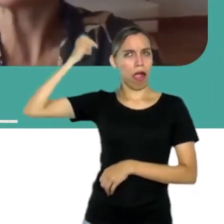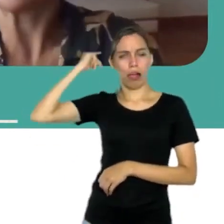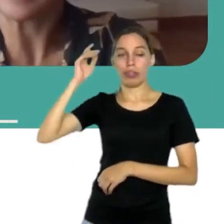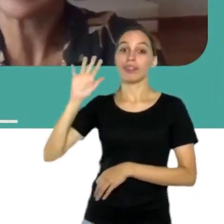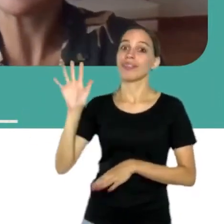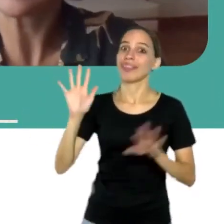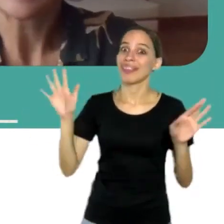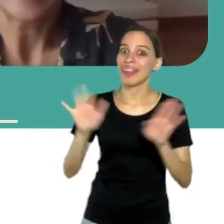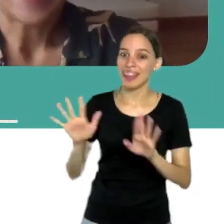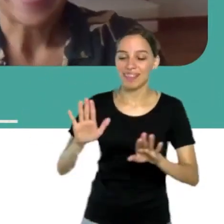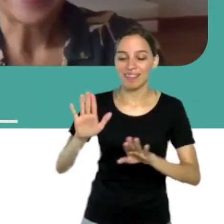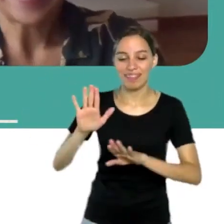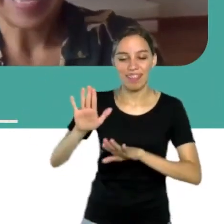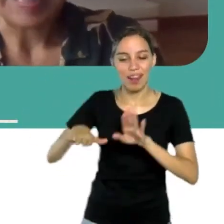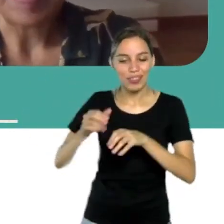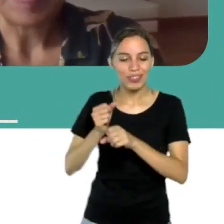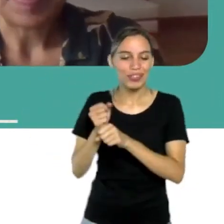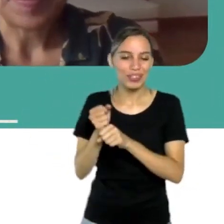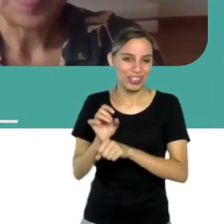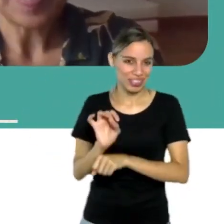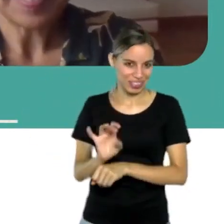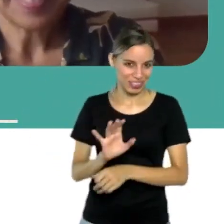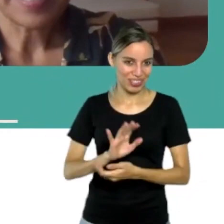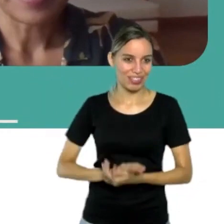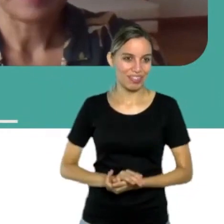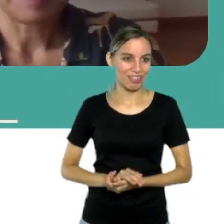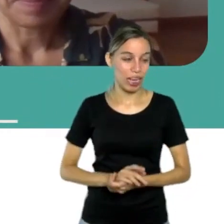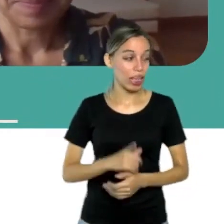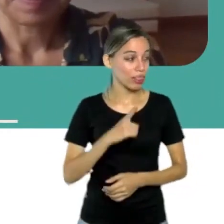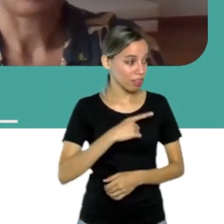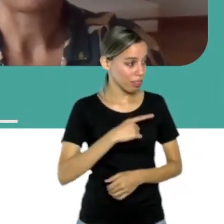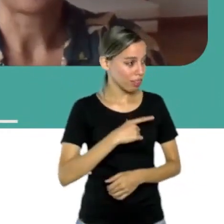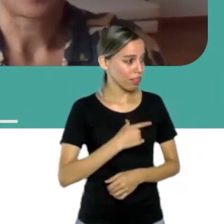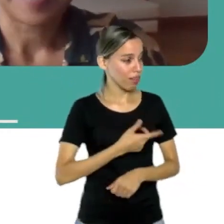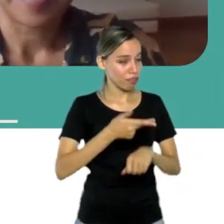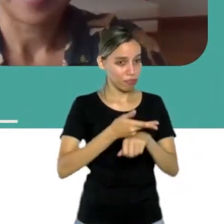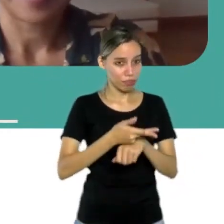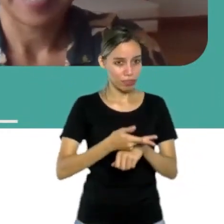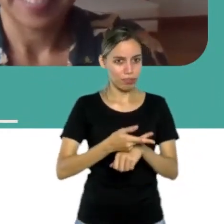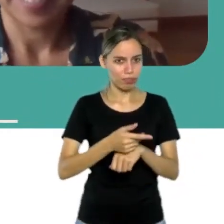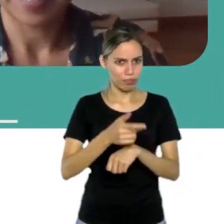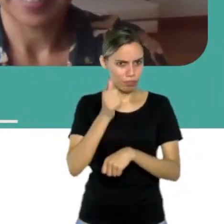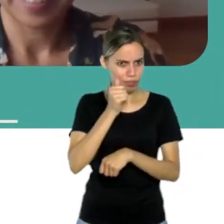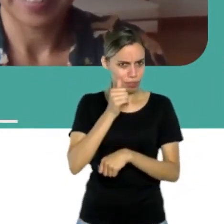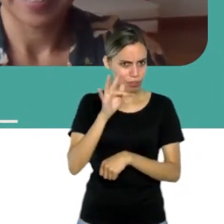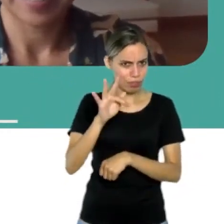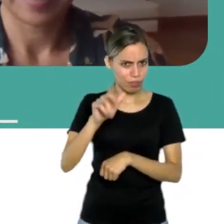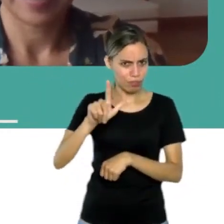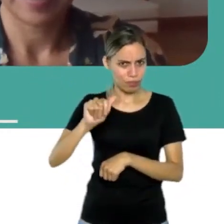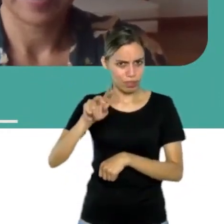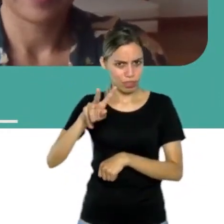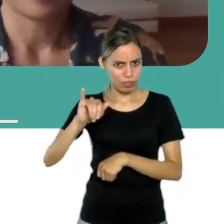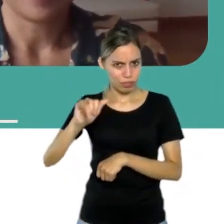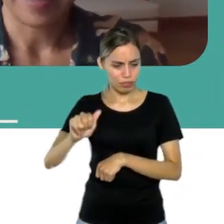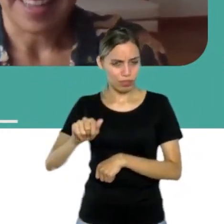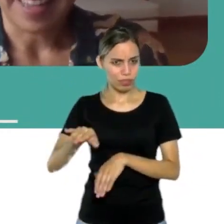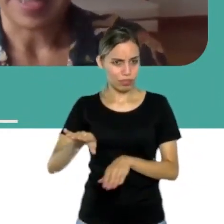já algumas décadas. Tem um programa com a Flávia Pereira aqui também, gente, que quem quiser assistir,